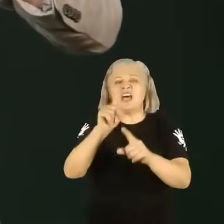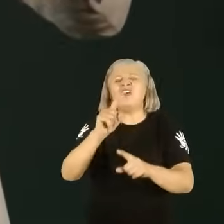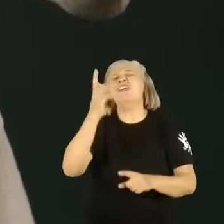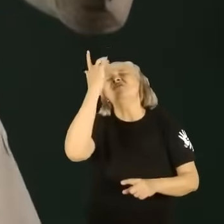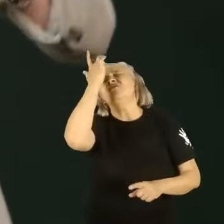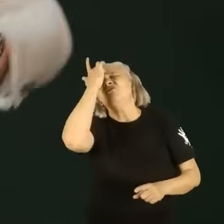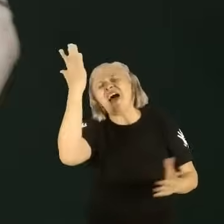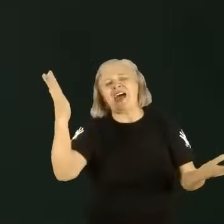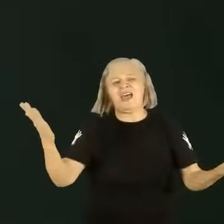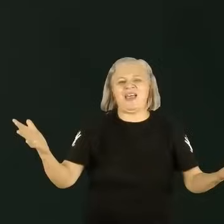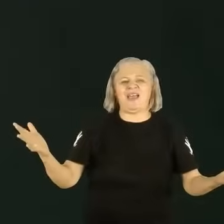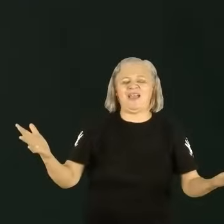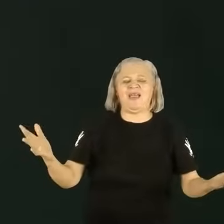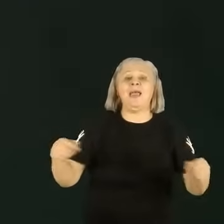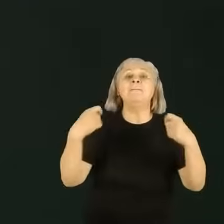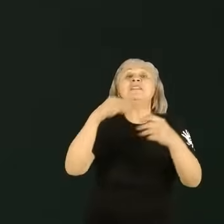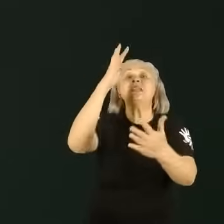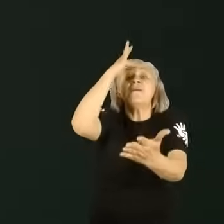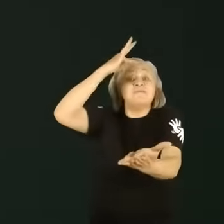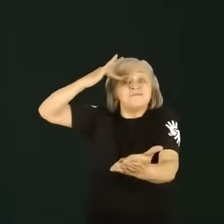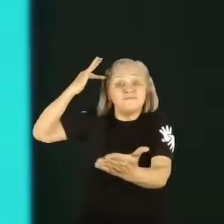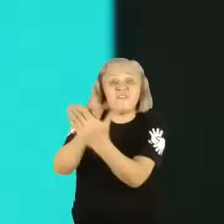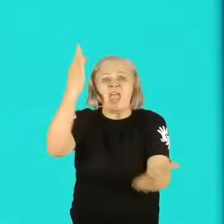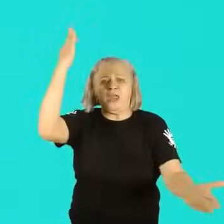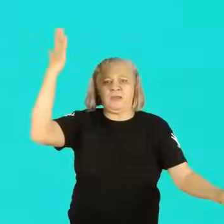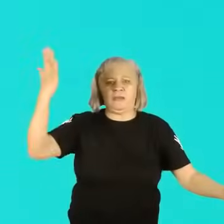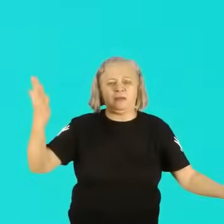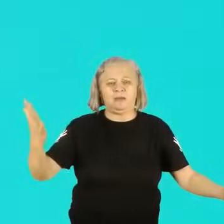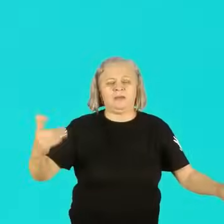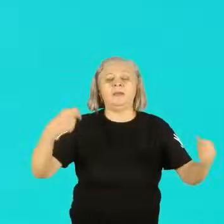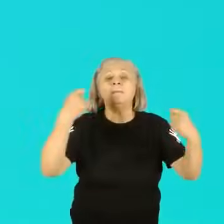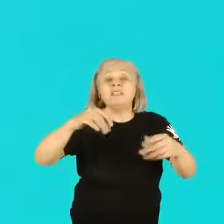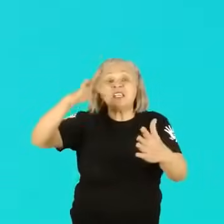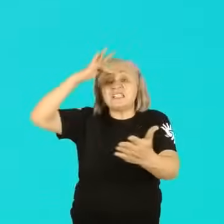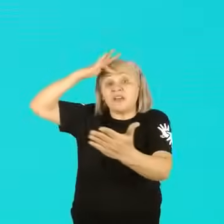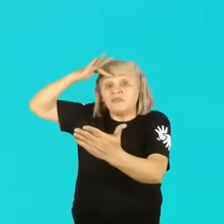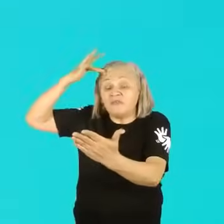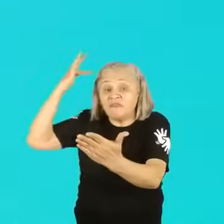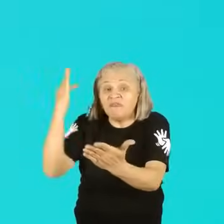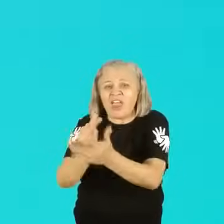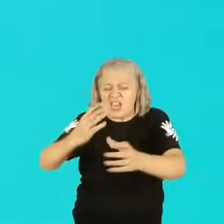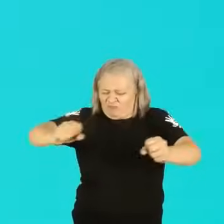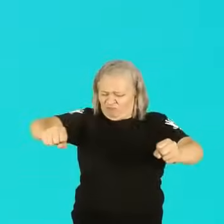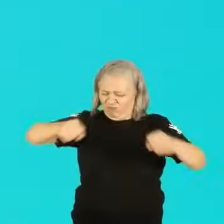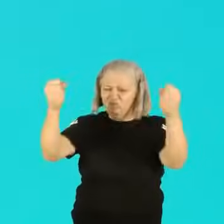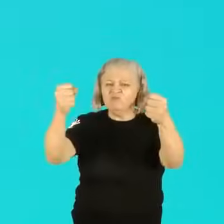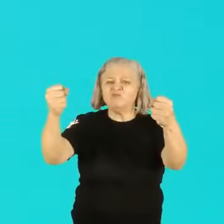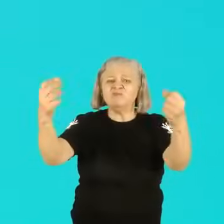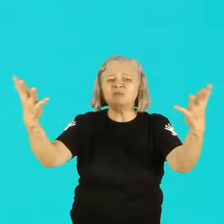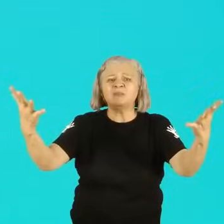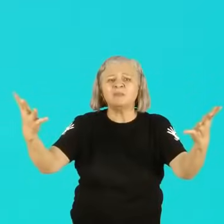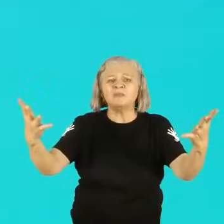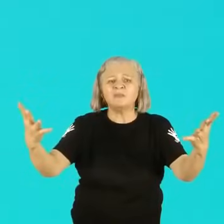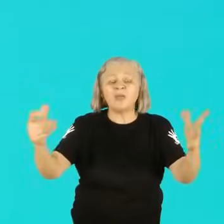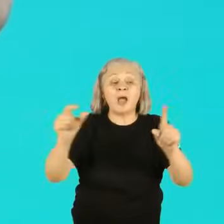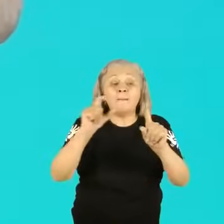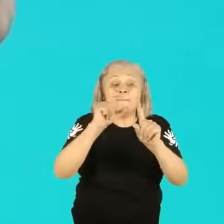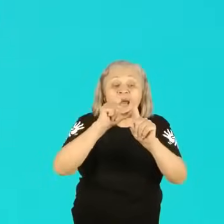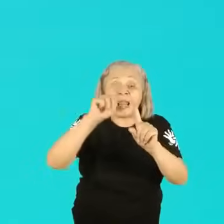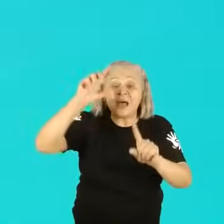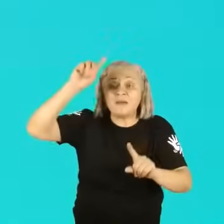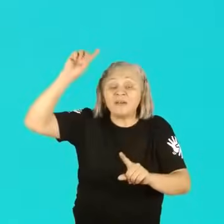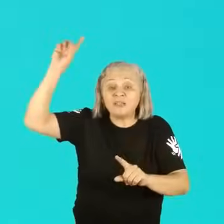milagre é a tua falta de fé. Porque o que essa mulher me ensina é que a palavra do